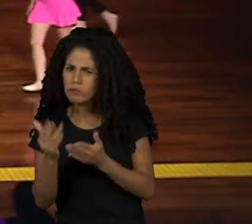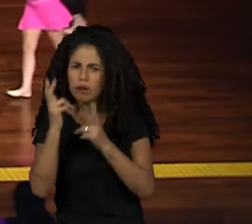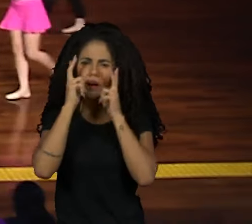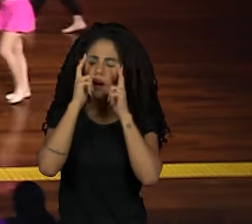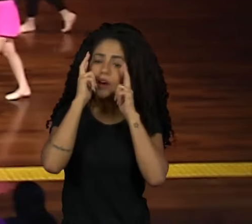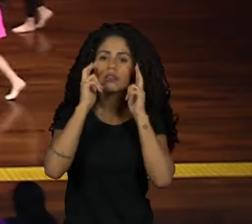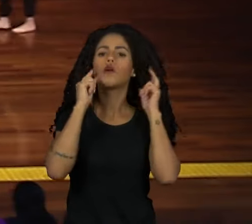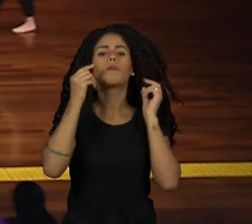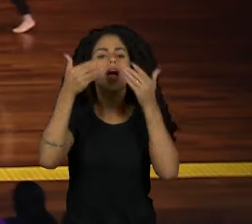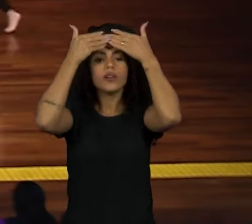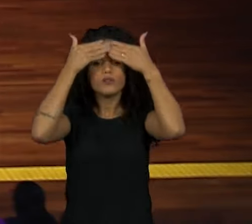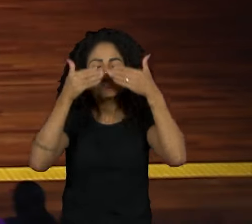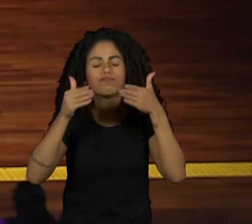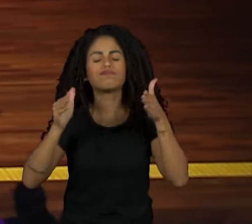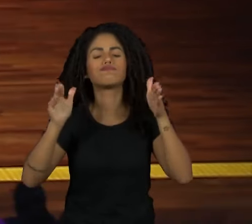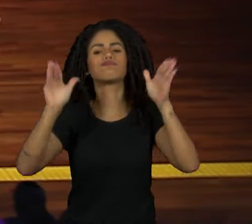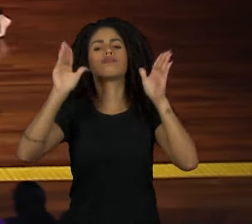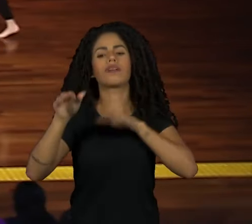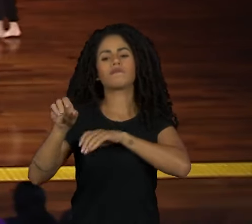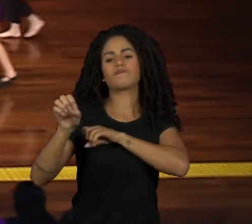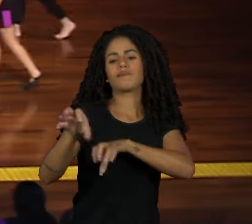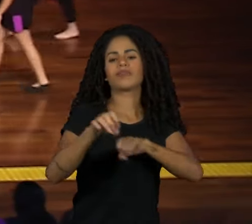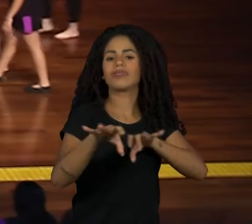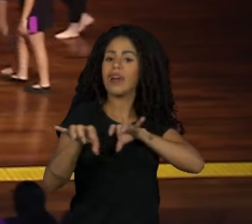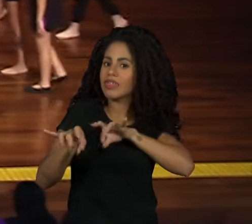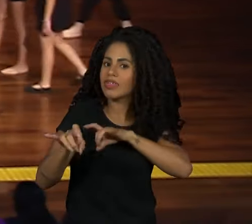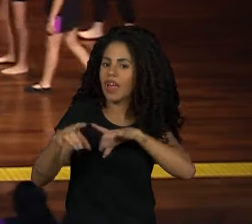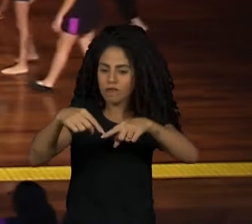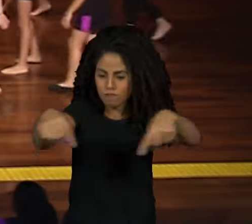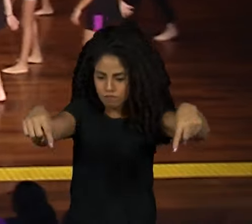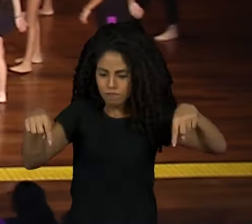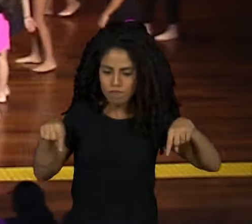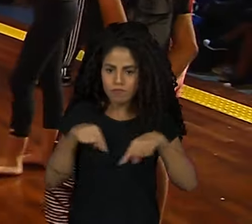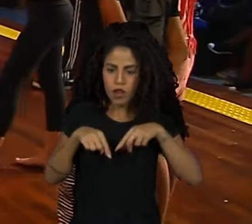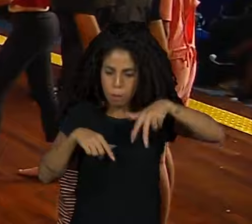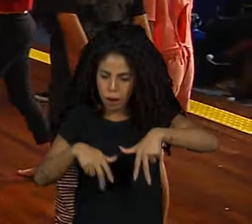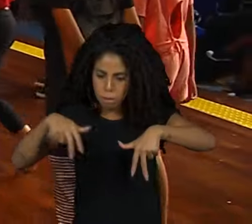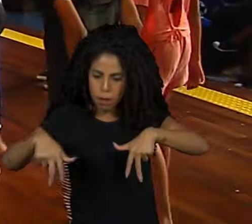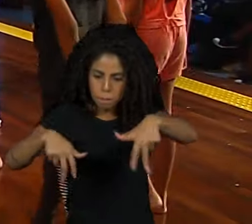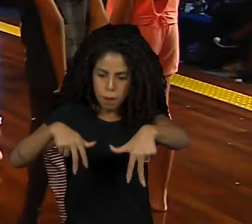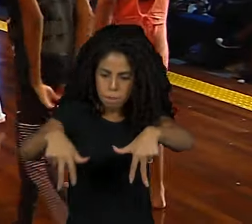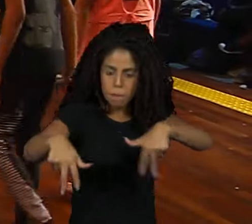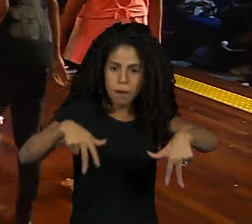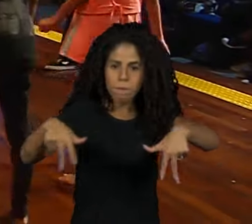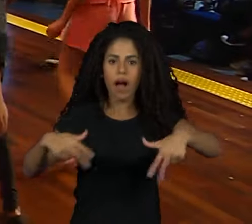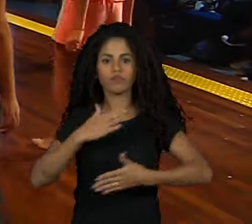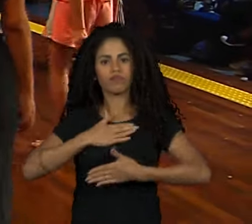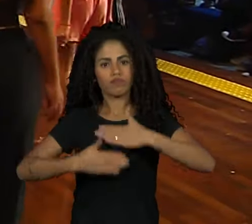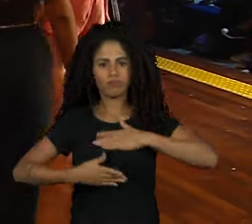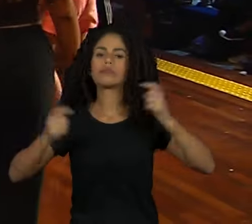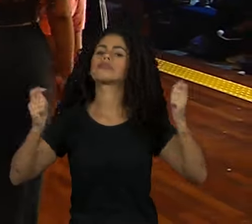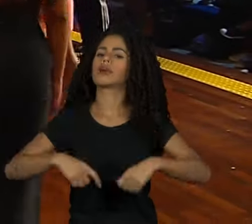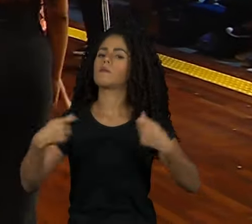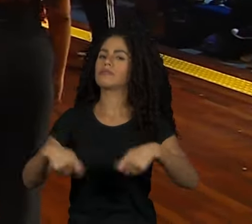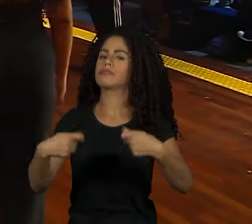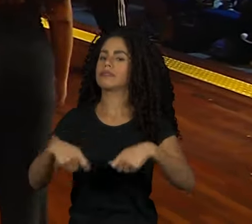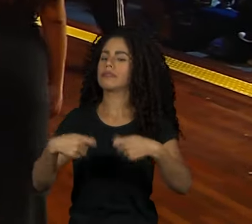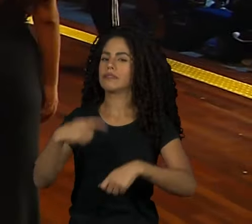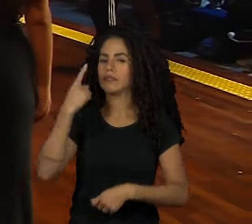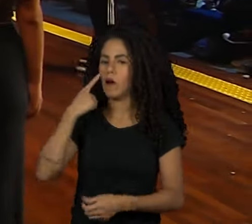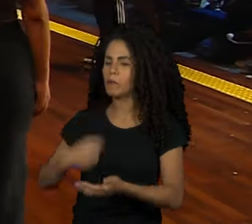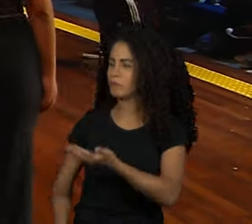para expansão, para ensinar a ocupar todos os lugares de corpo e alma. Grande, grande,